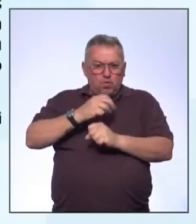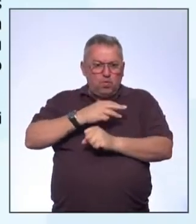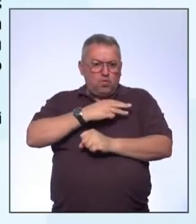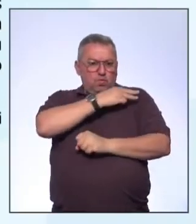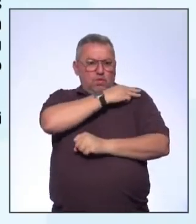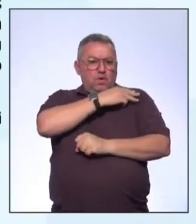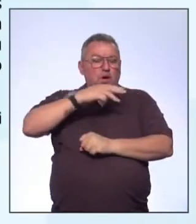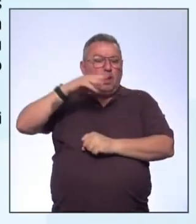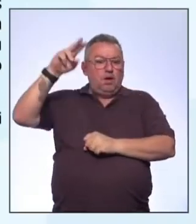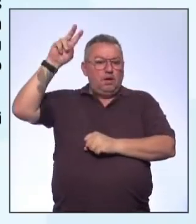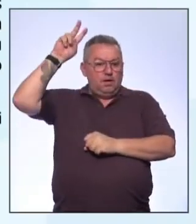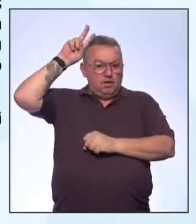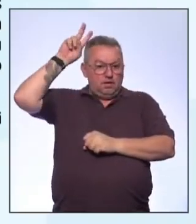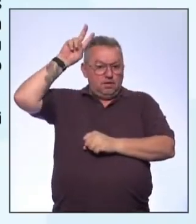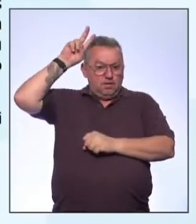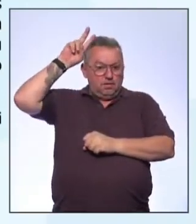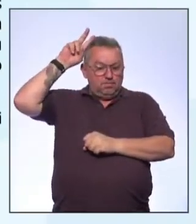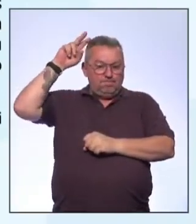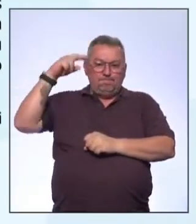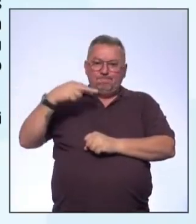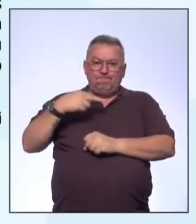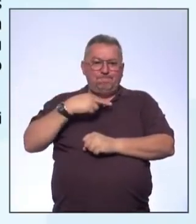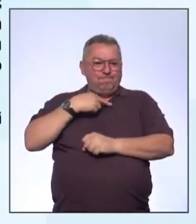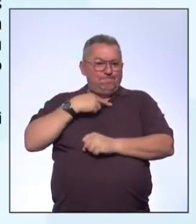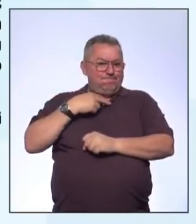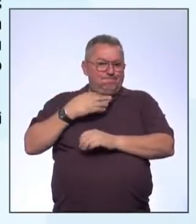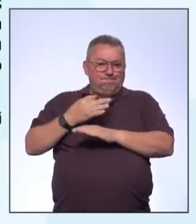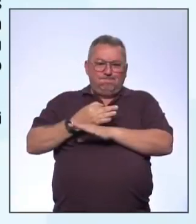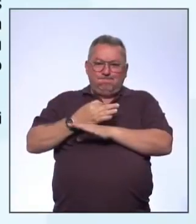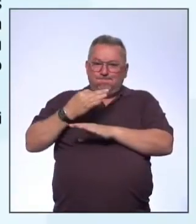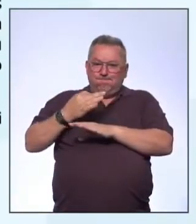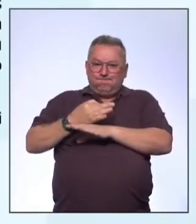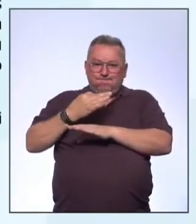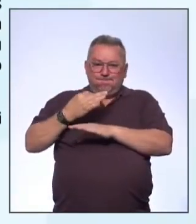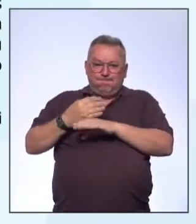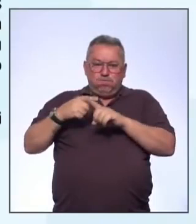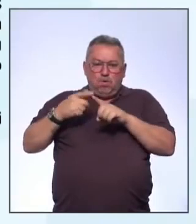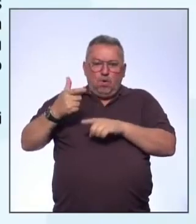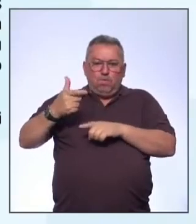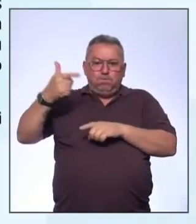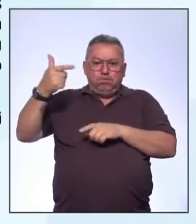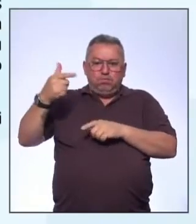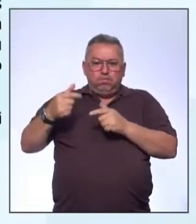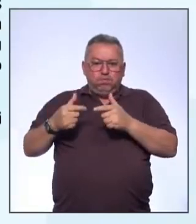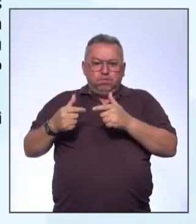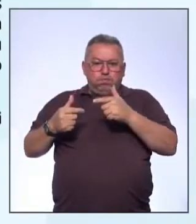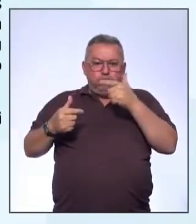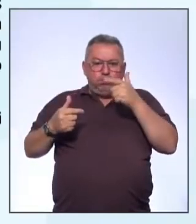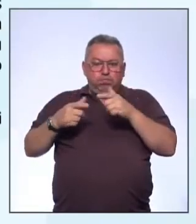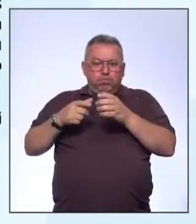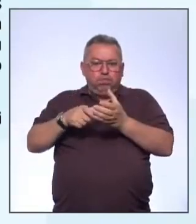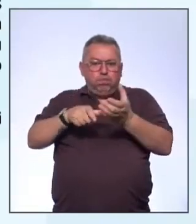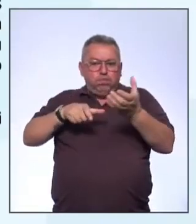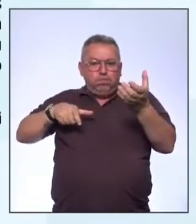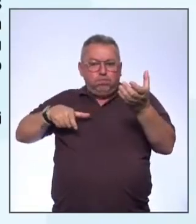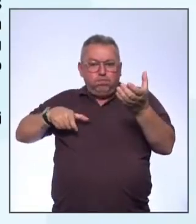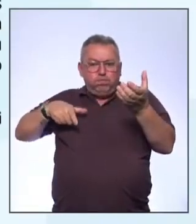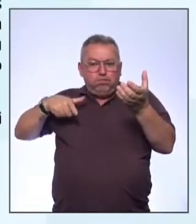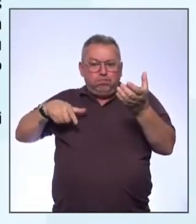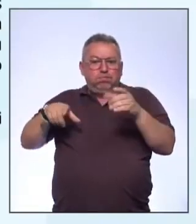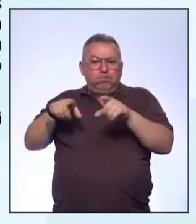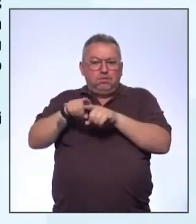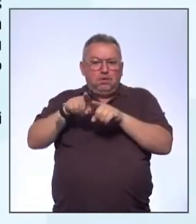dos indígenas. Não era possível resistir ao estampido de suas armas, canhões